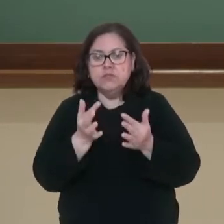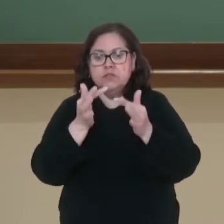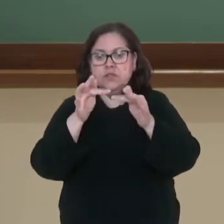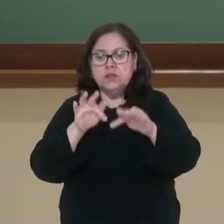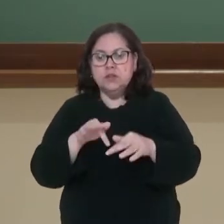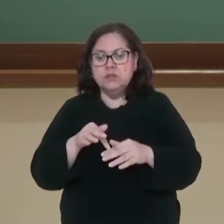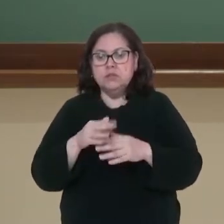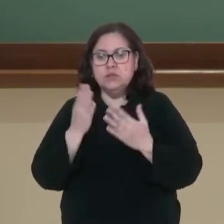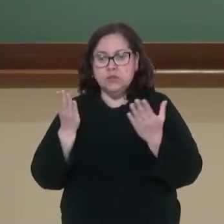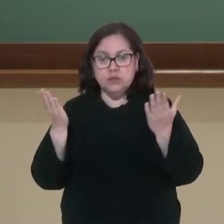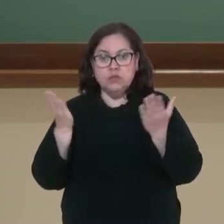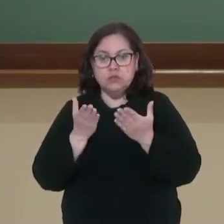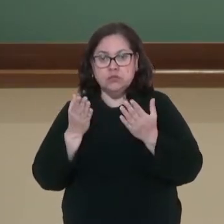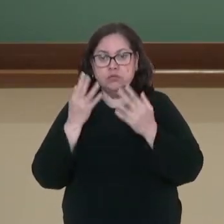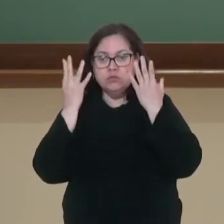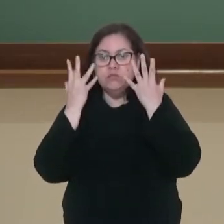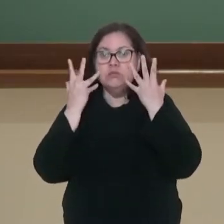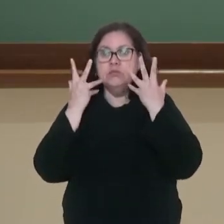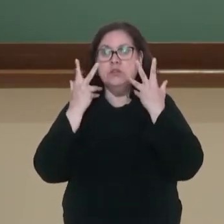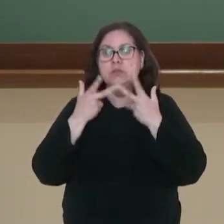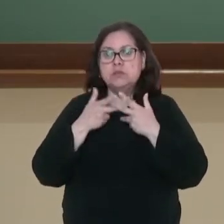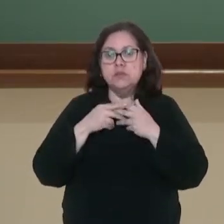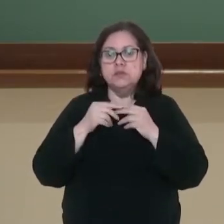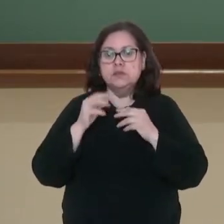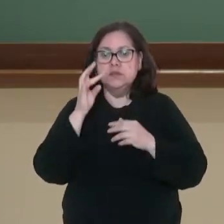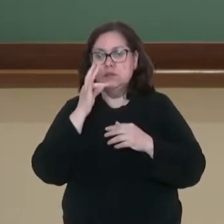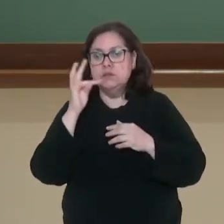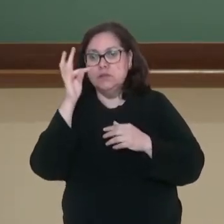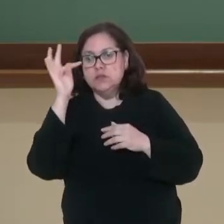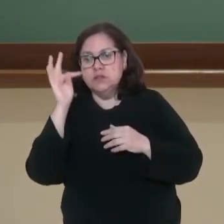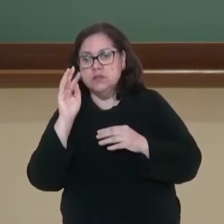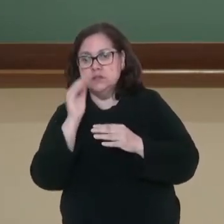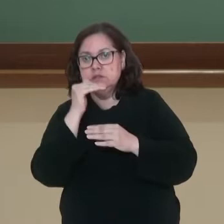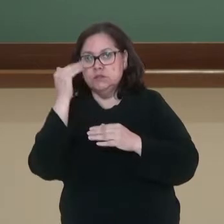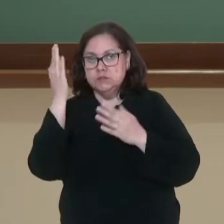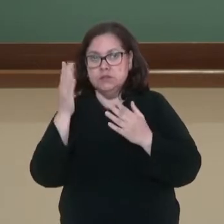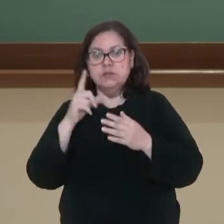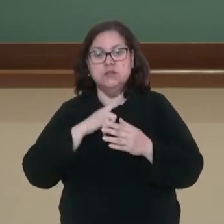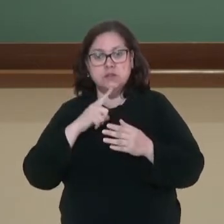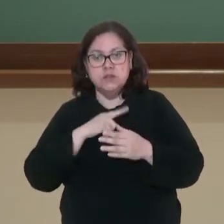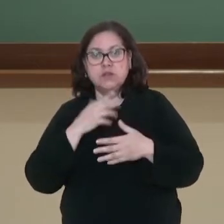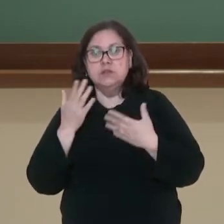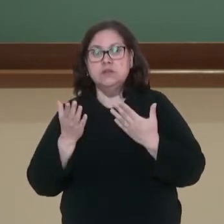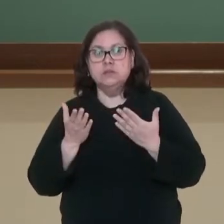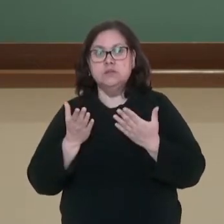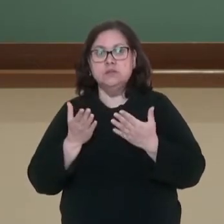as condições dos animais e plantas superiores ali que teriam